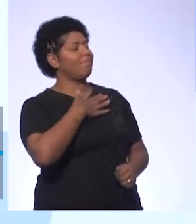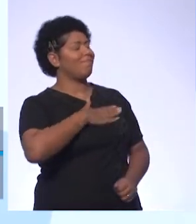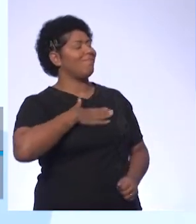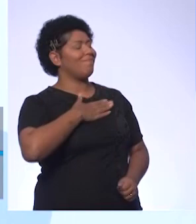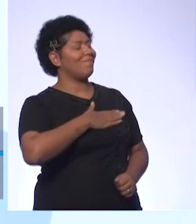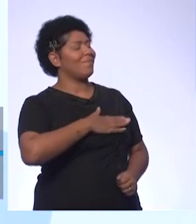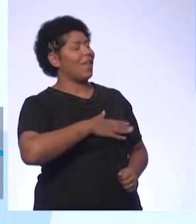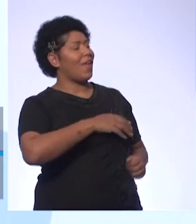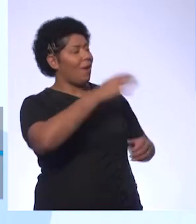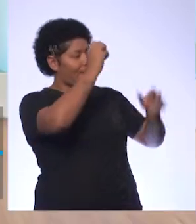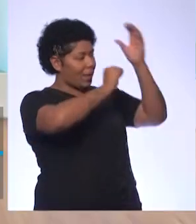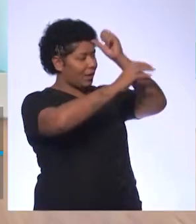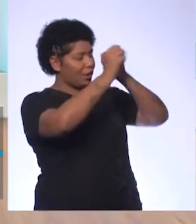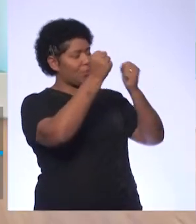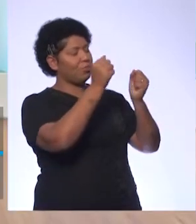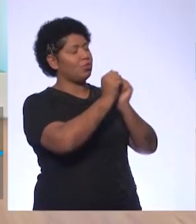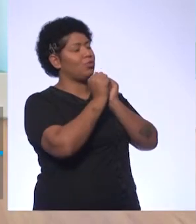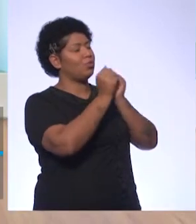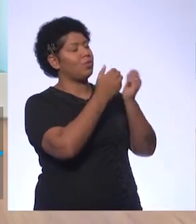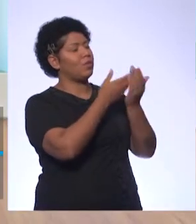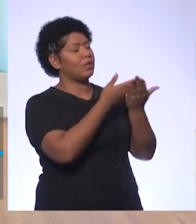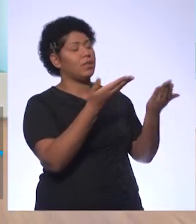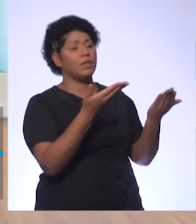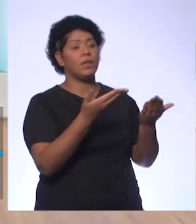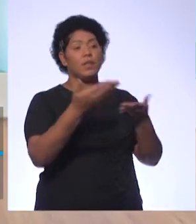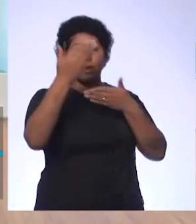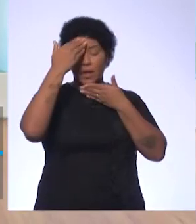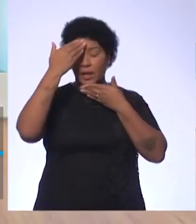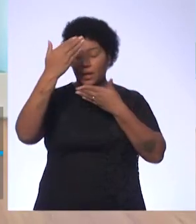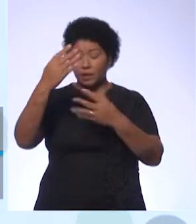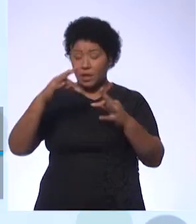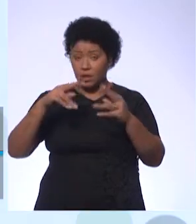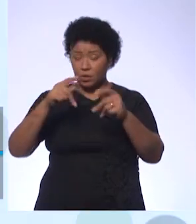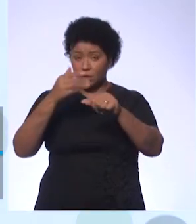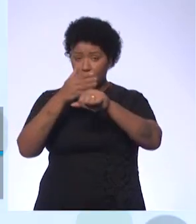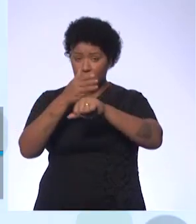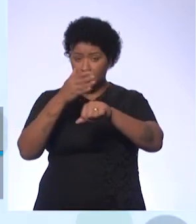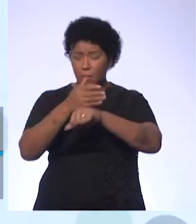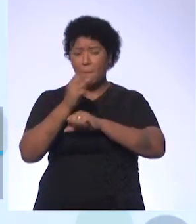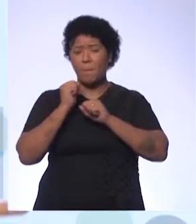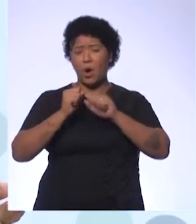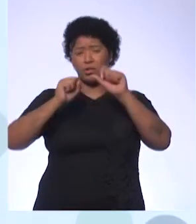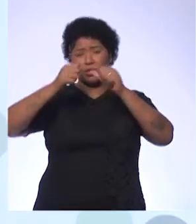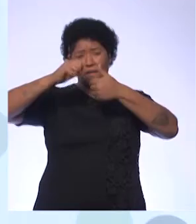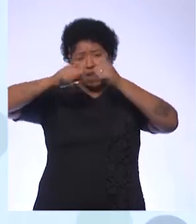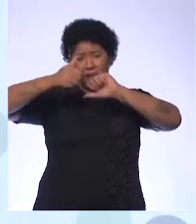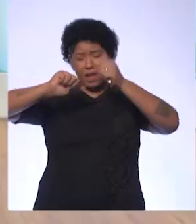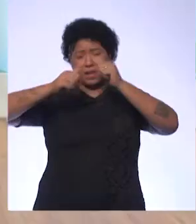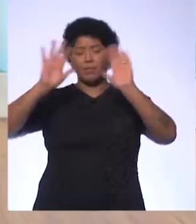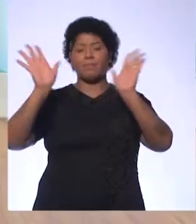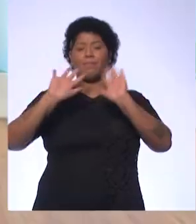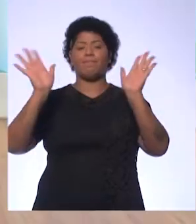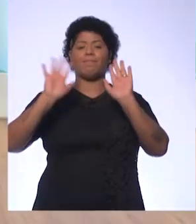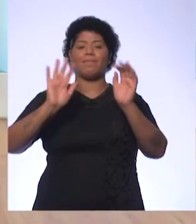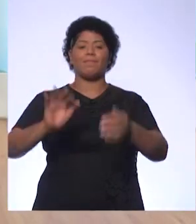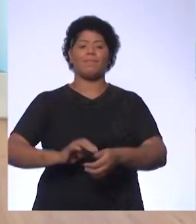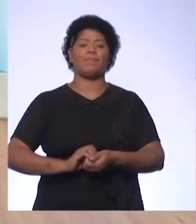aprendo muito também. Eu também, professora. Agradeço a todos que estão aqui conosco. Avaliem a nossa aula e até a próxima.